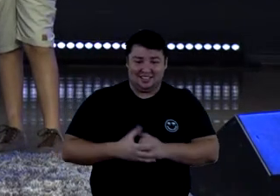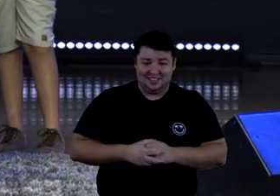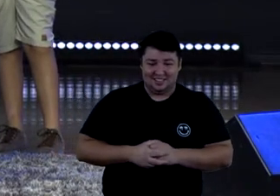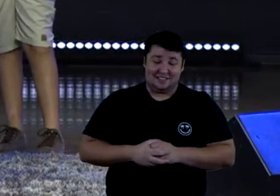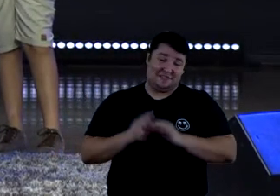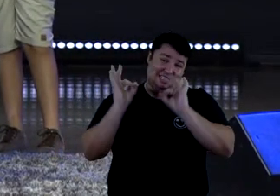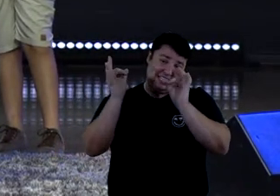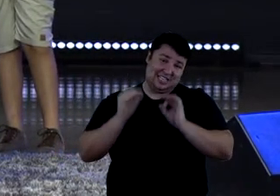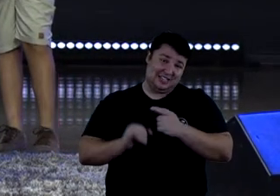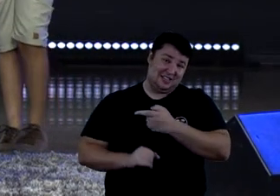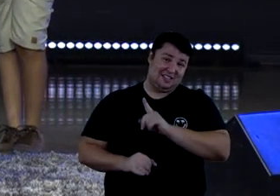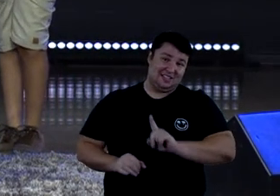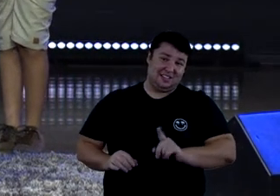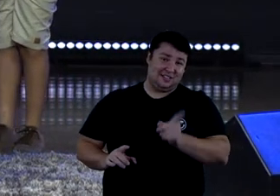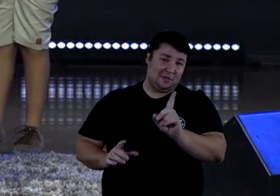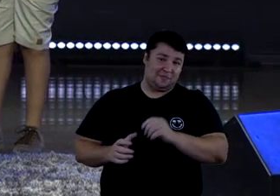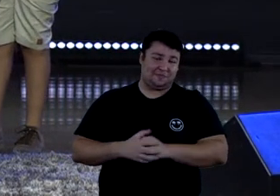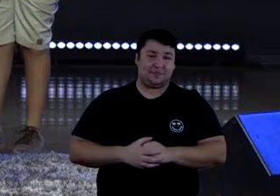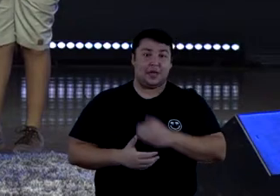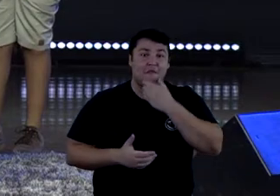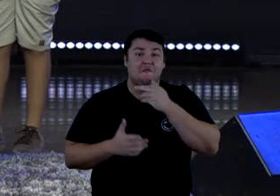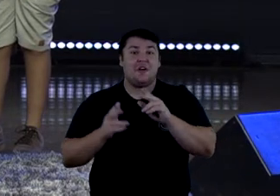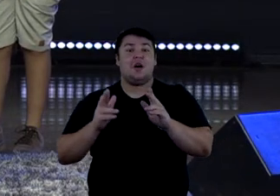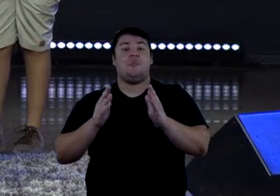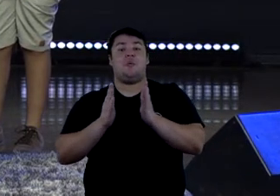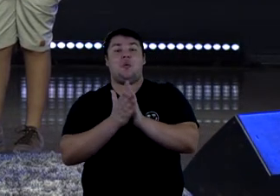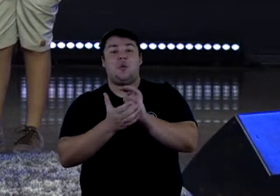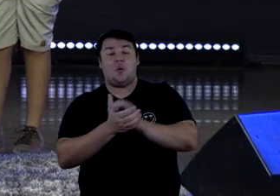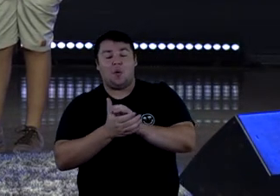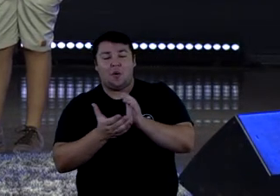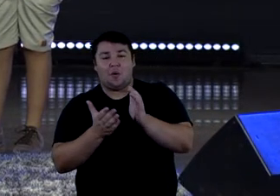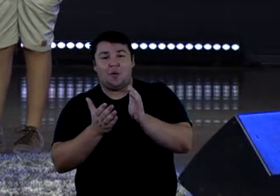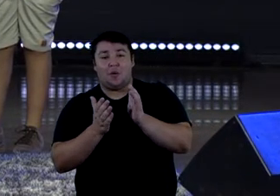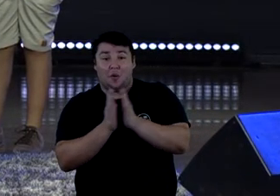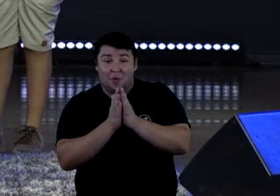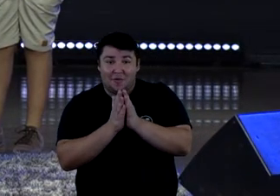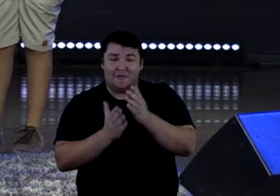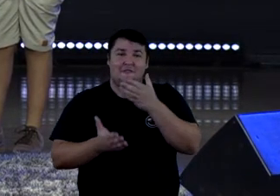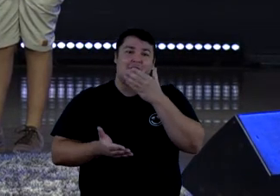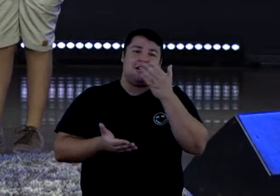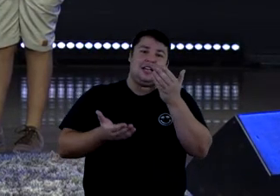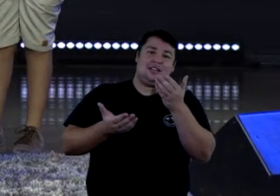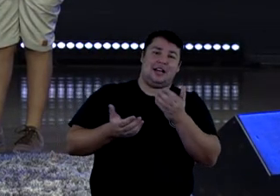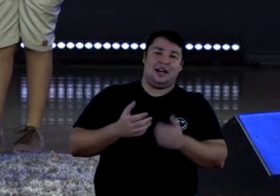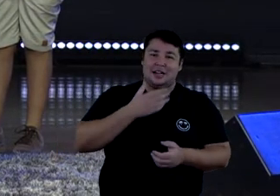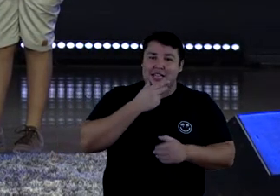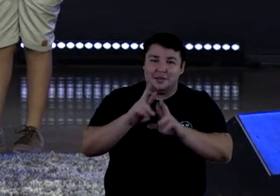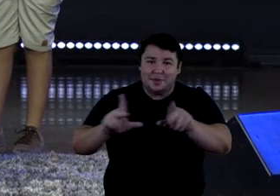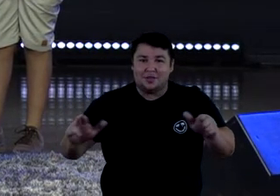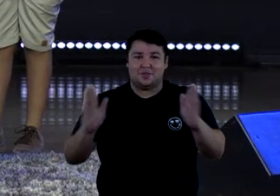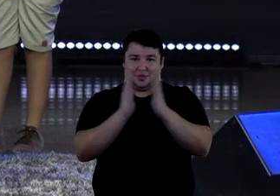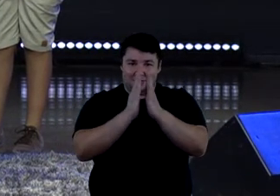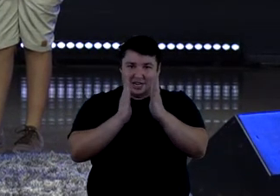né? Irmãos, vamos orar por essas alianças, são símbolos